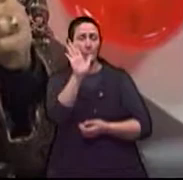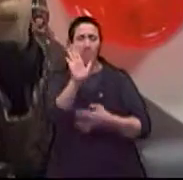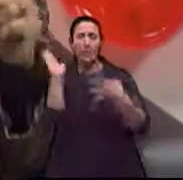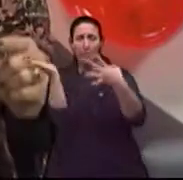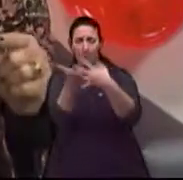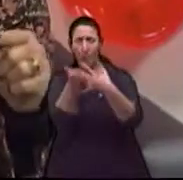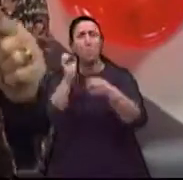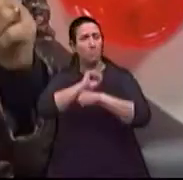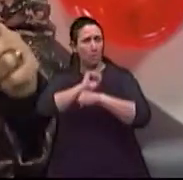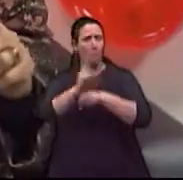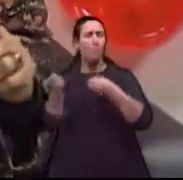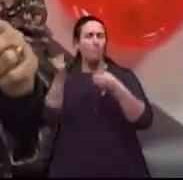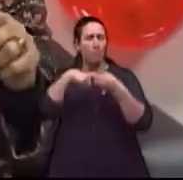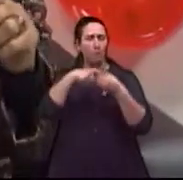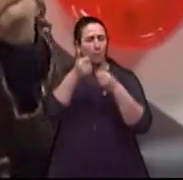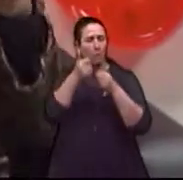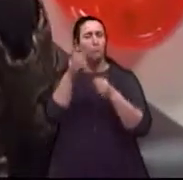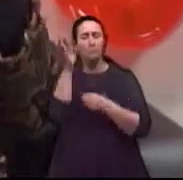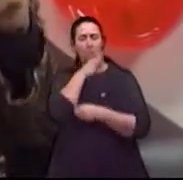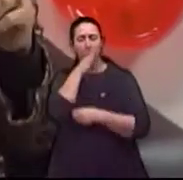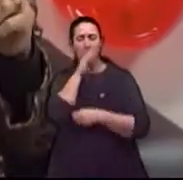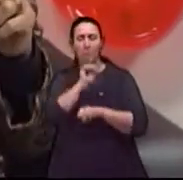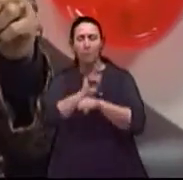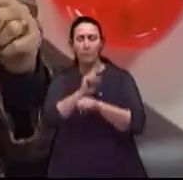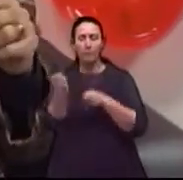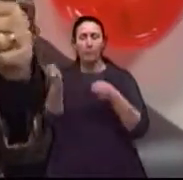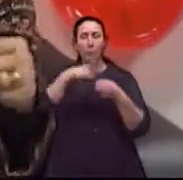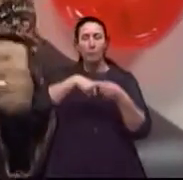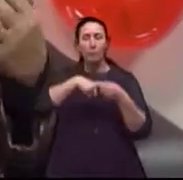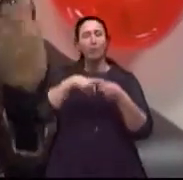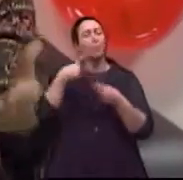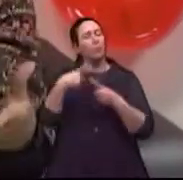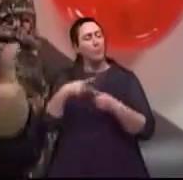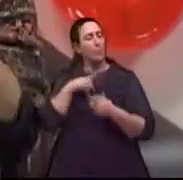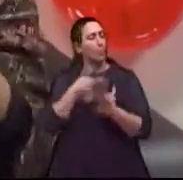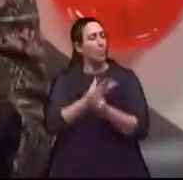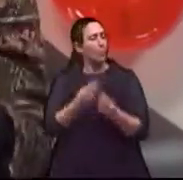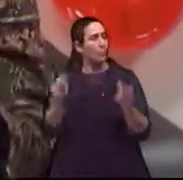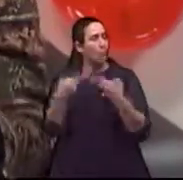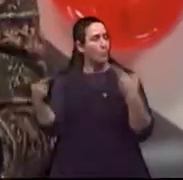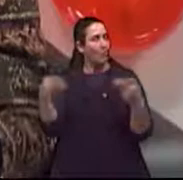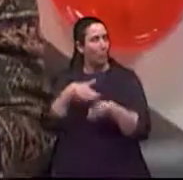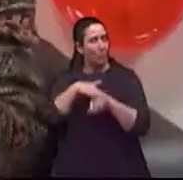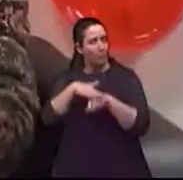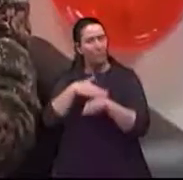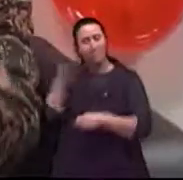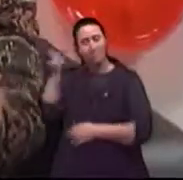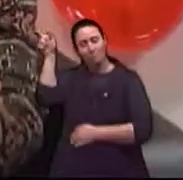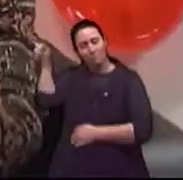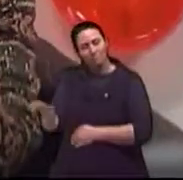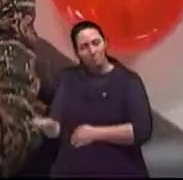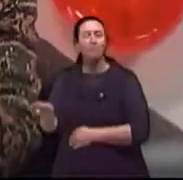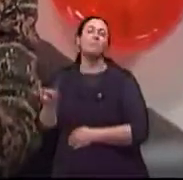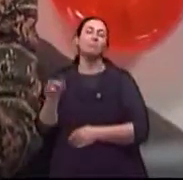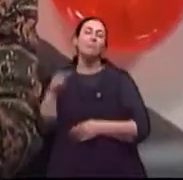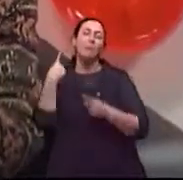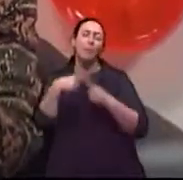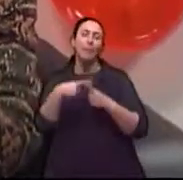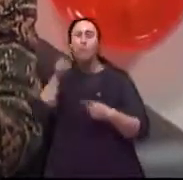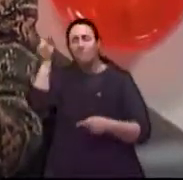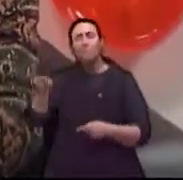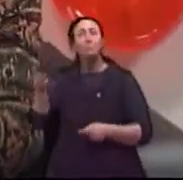intervalo ele é muito curto fiquem atentos que a gente já volta que ainda temos muito que conversar com o Dr rodolfim que